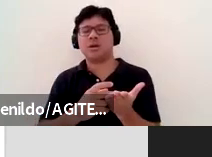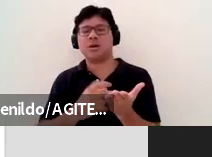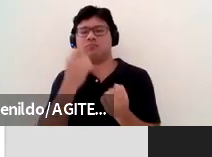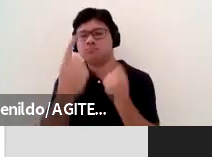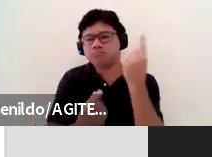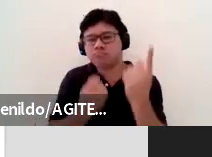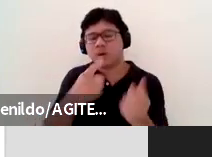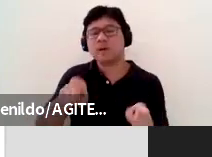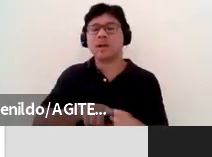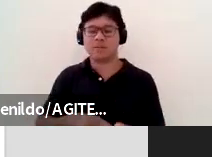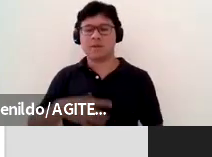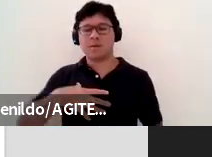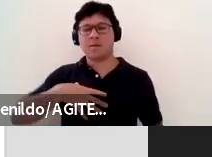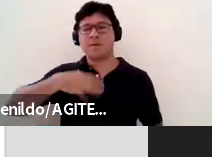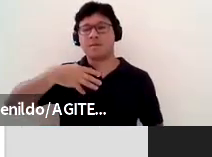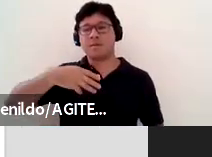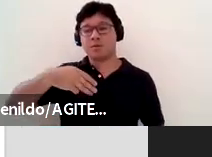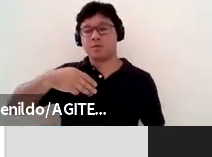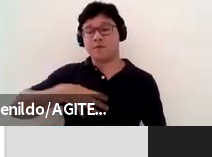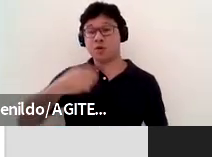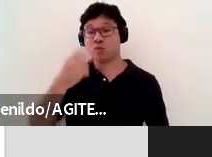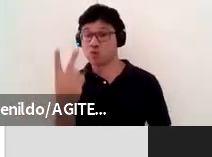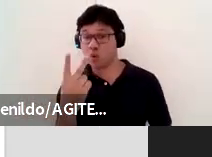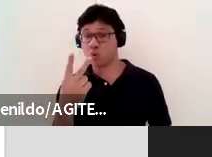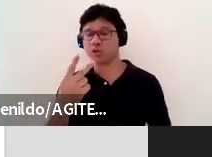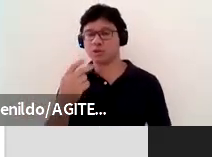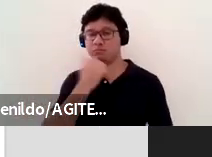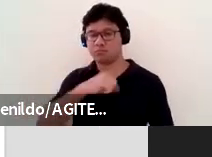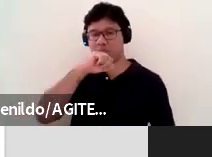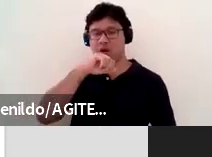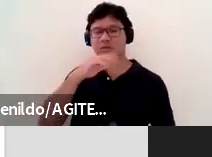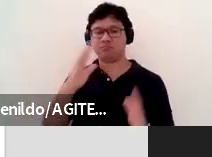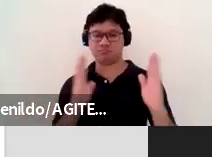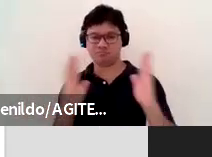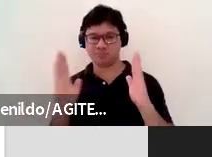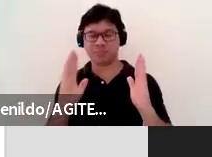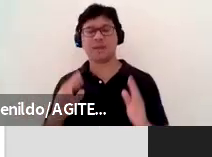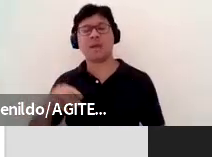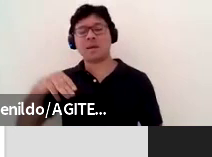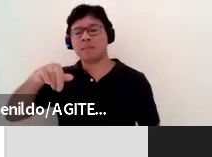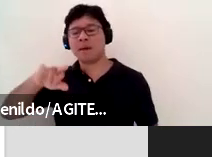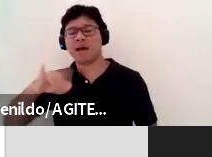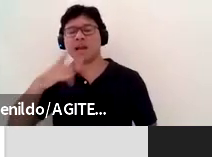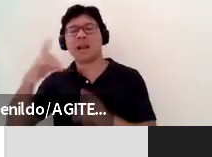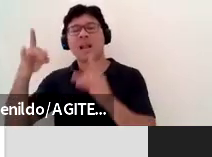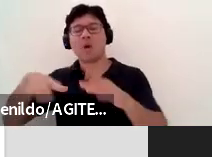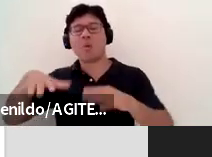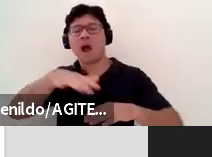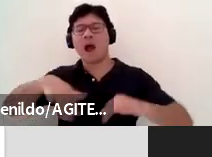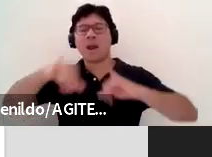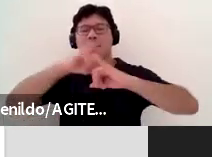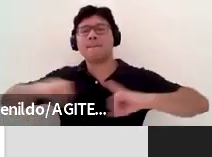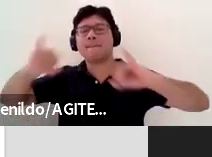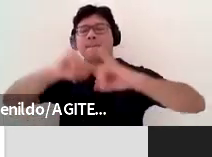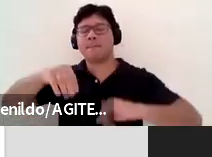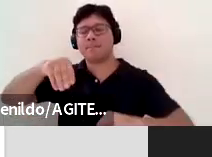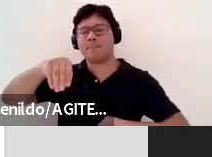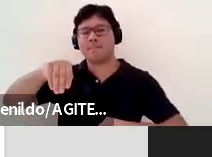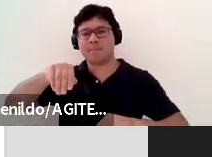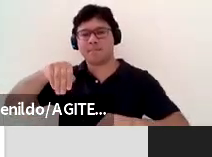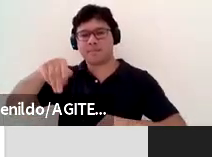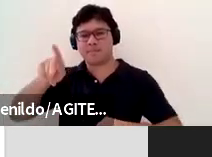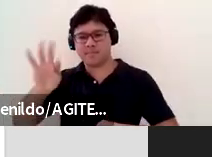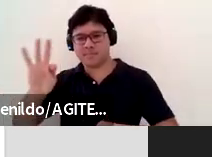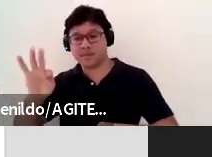mãe de duas crianças maravilhosas nesse meio tempo. A Mariana largou a área de marketing de uma editora e passou a traduzir em tempo integral, e